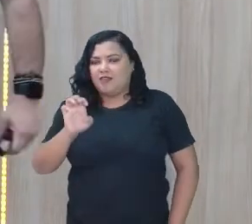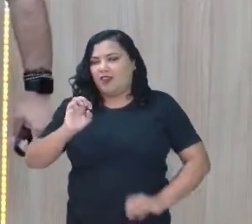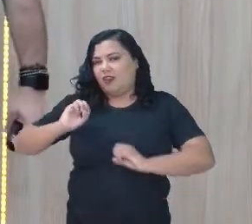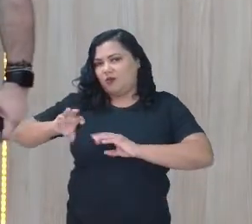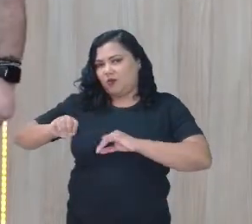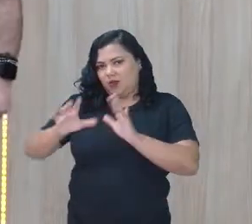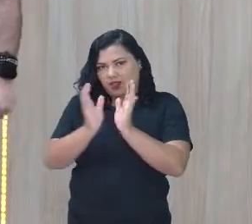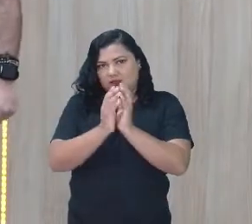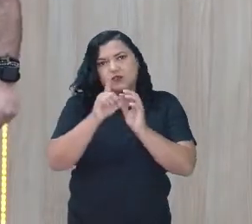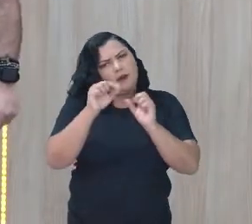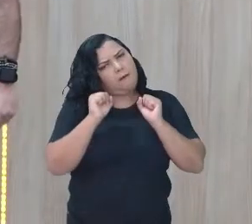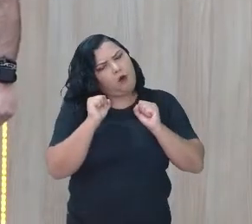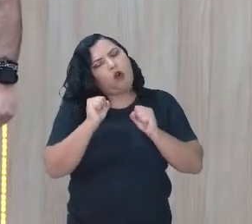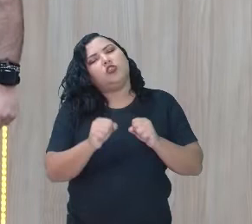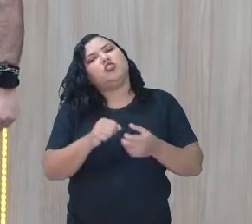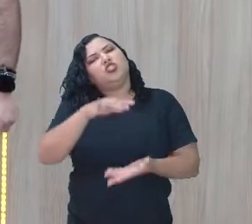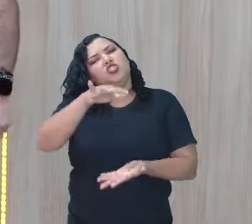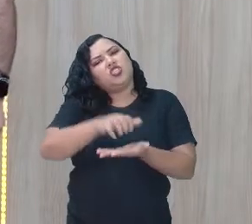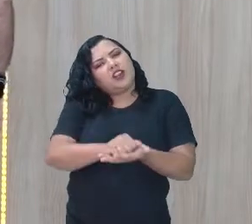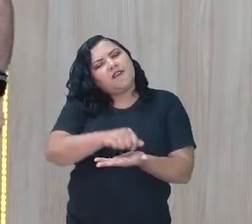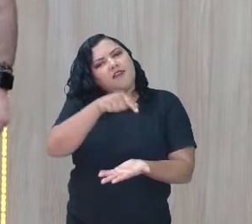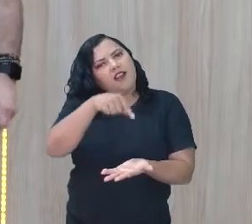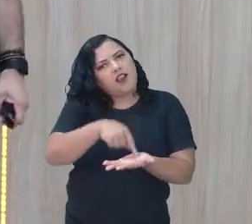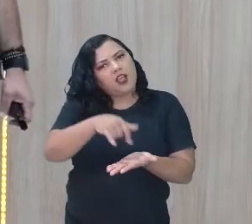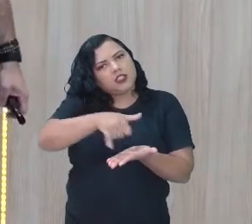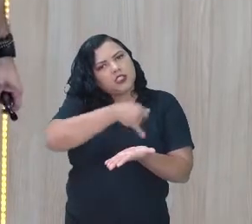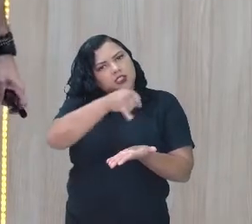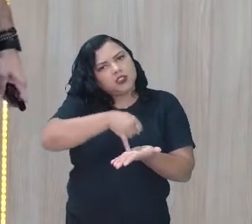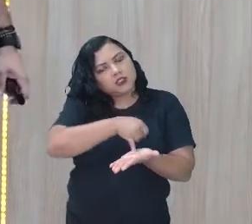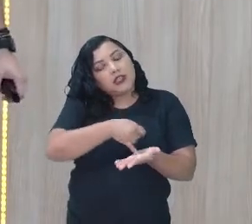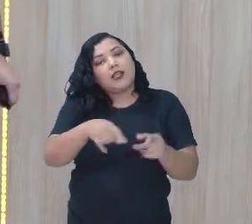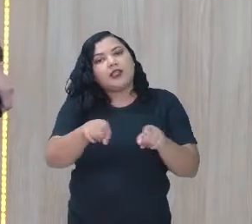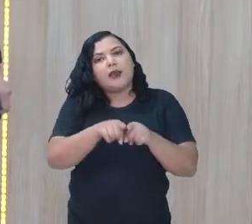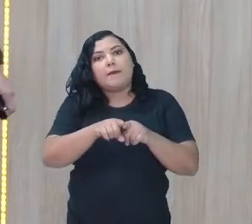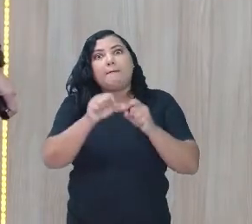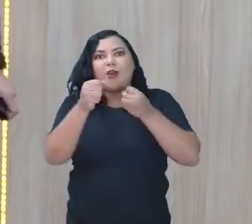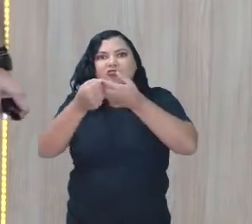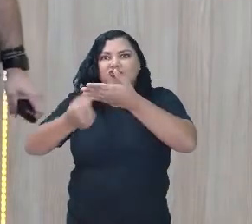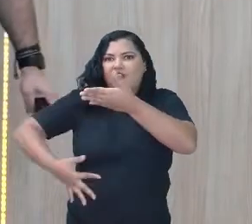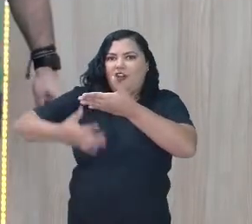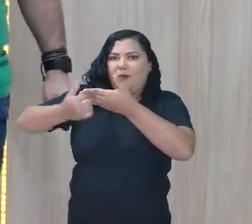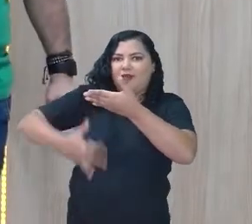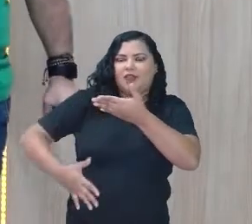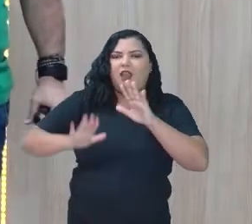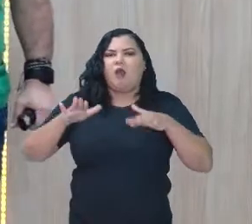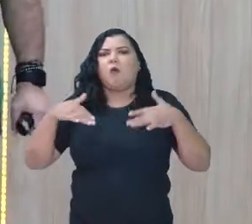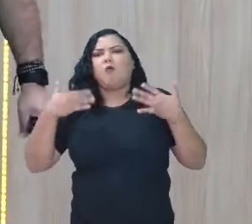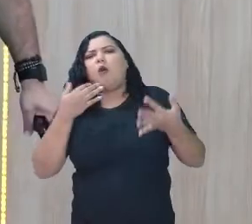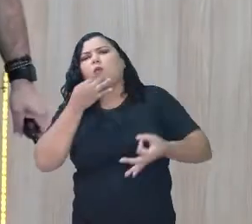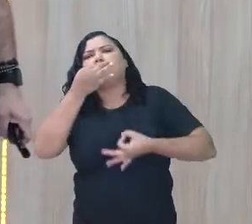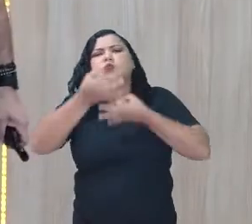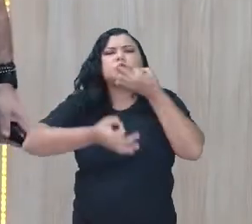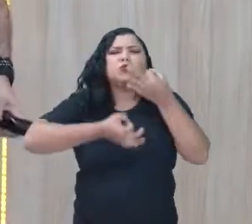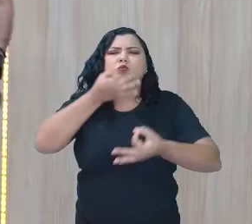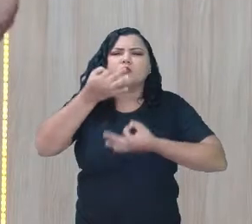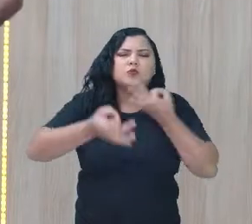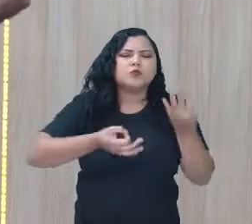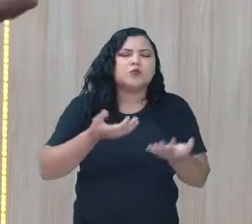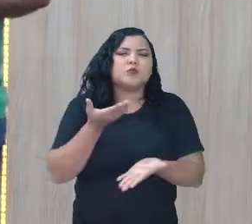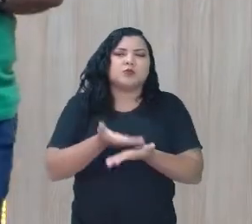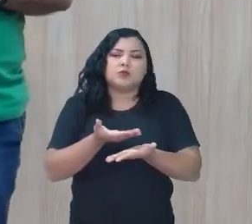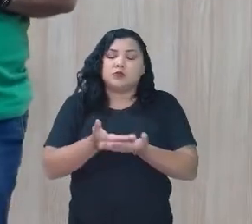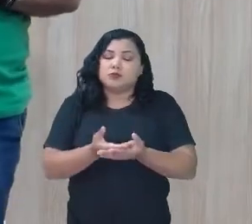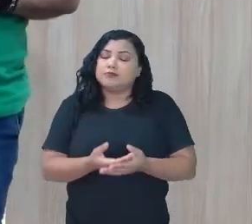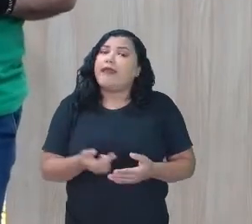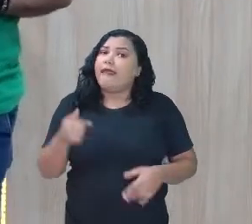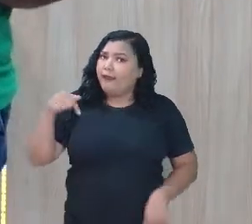lá no Educa Recife no YouTube e vocês vão poder fazer comentários sobre as aulas, inclusive sobre essa aula de